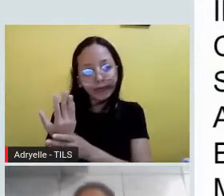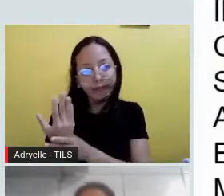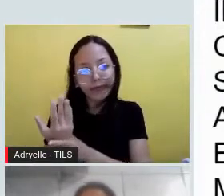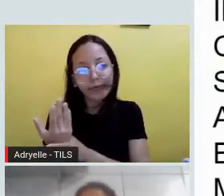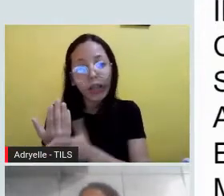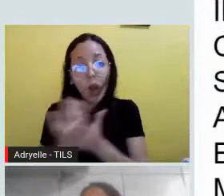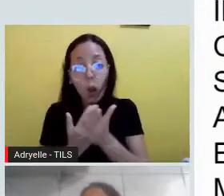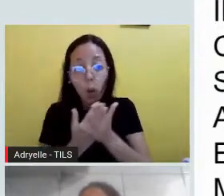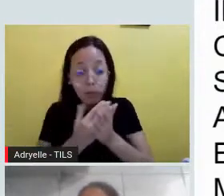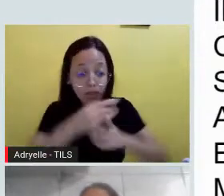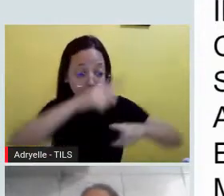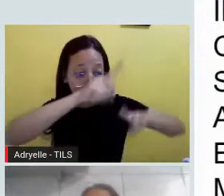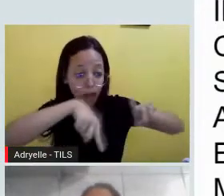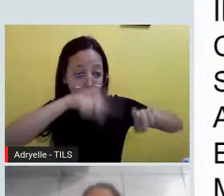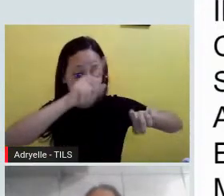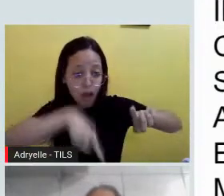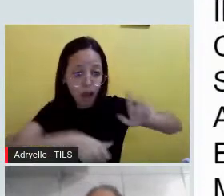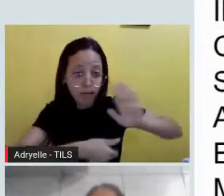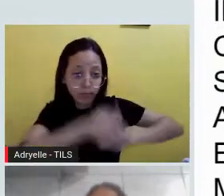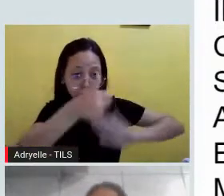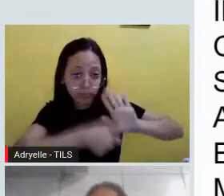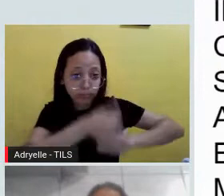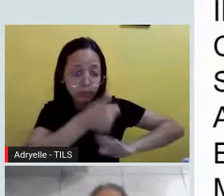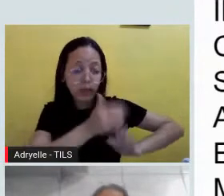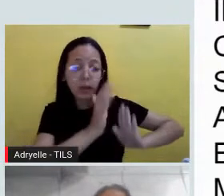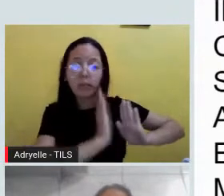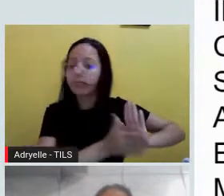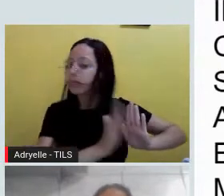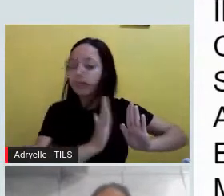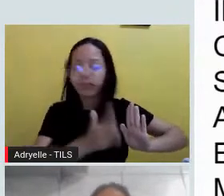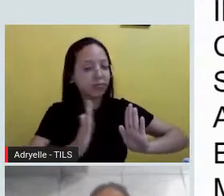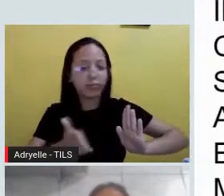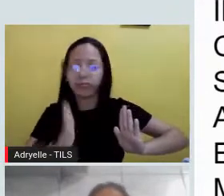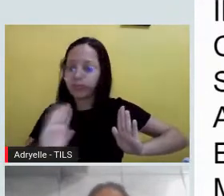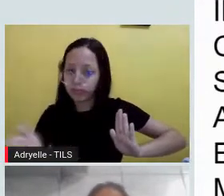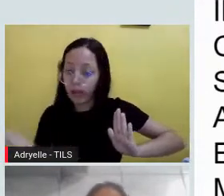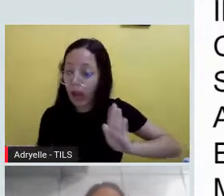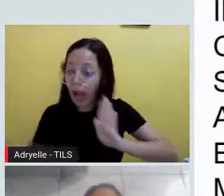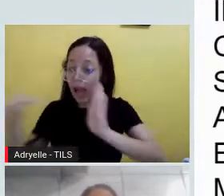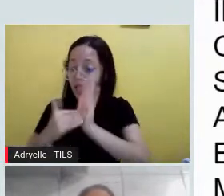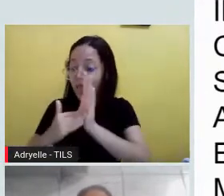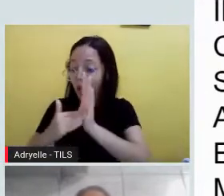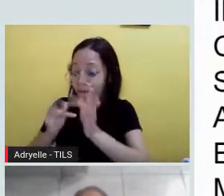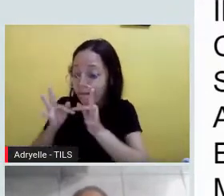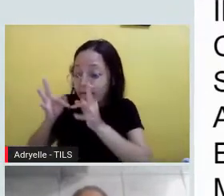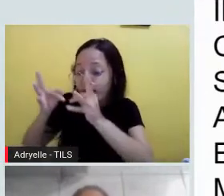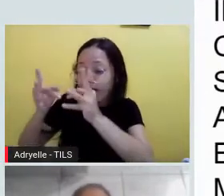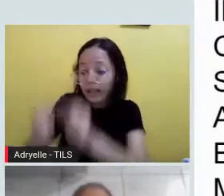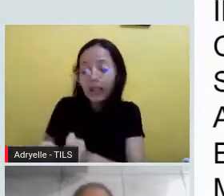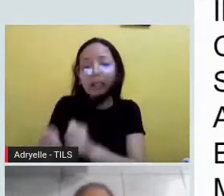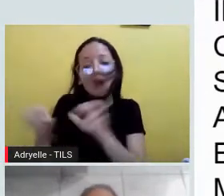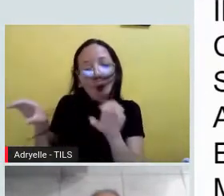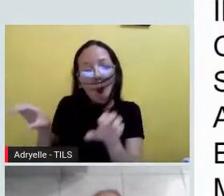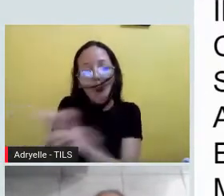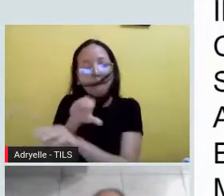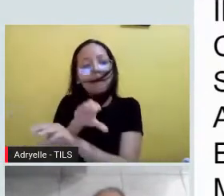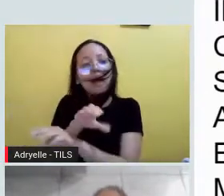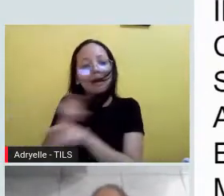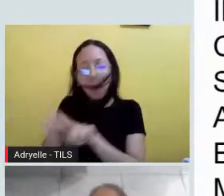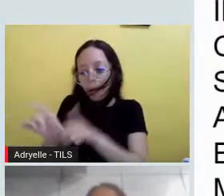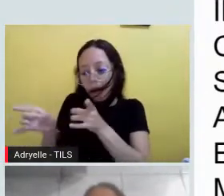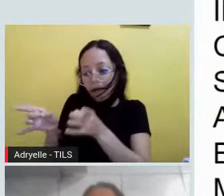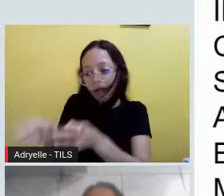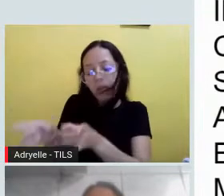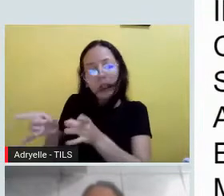matéria-prima, as etapas de produção até a finalização e comercialização